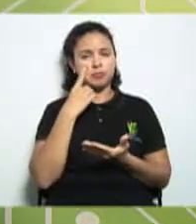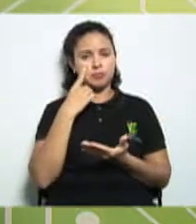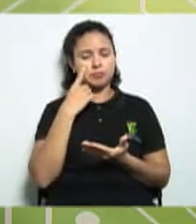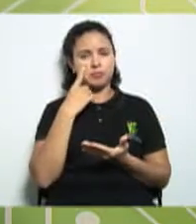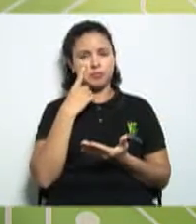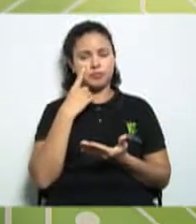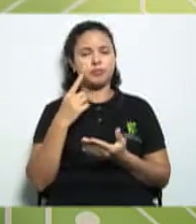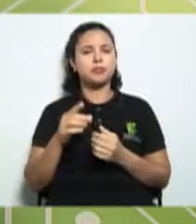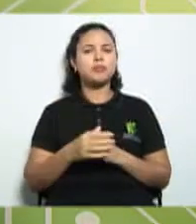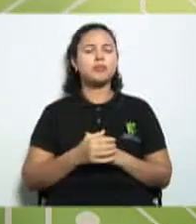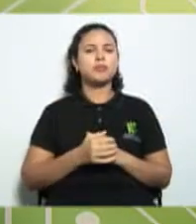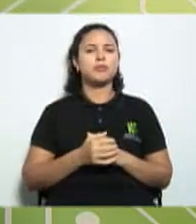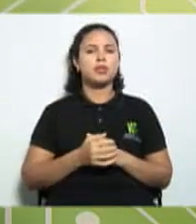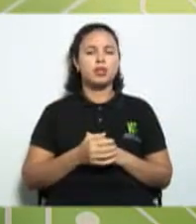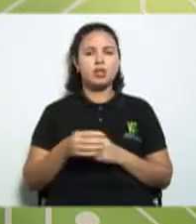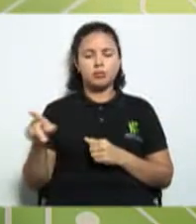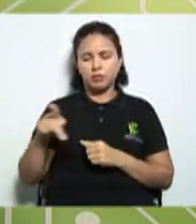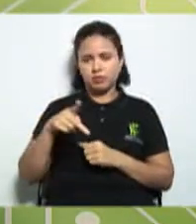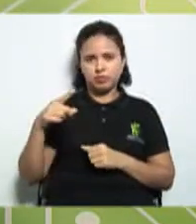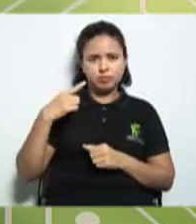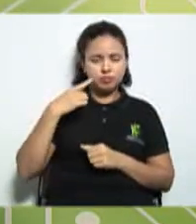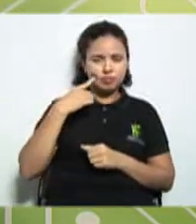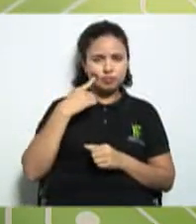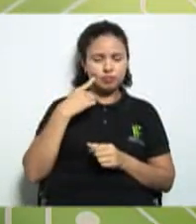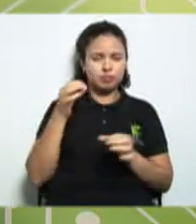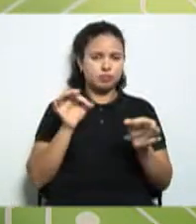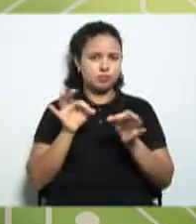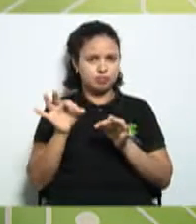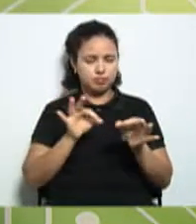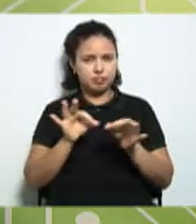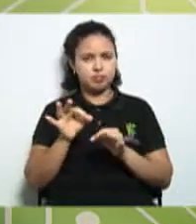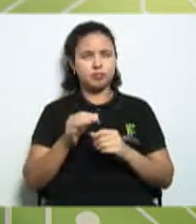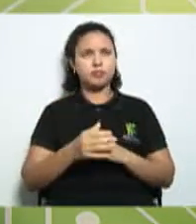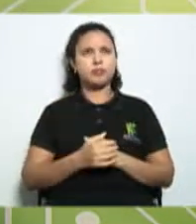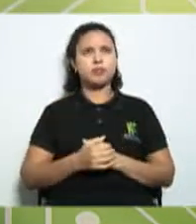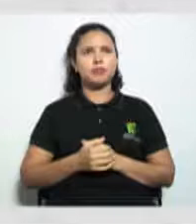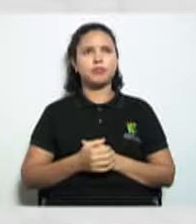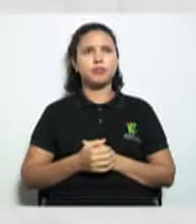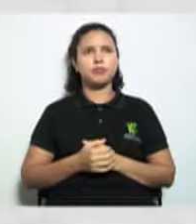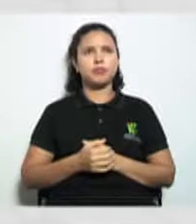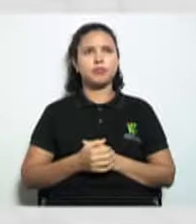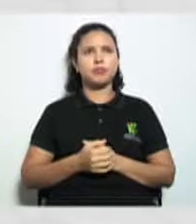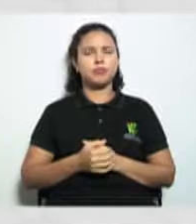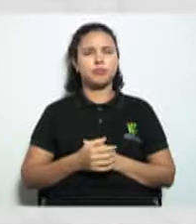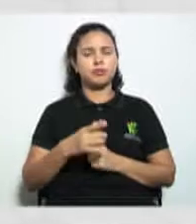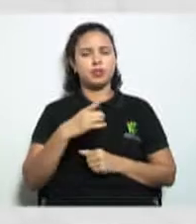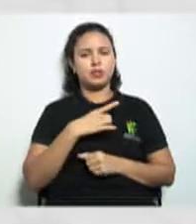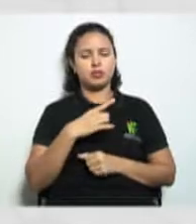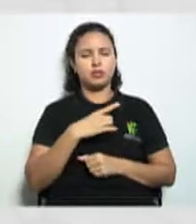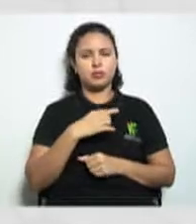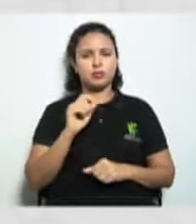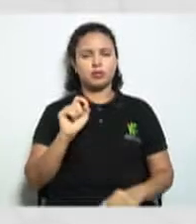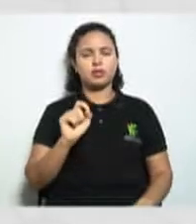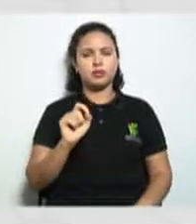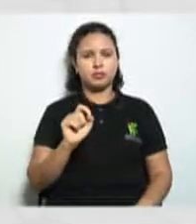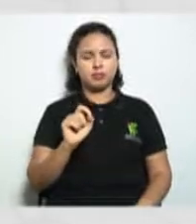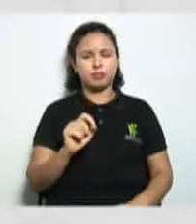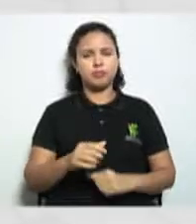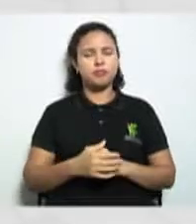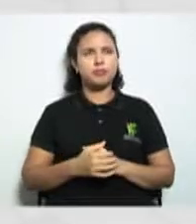montou, né, que é falando sobre o projeto. Olha só, nós temos aí. Vamos lá,